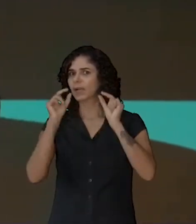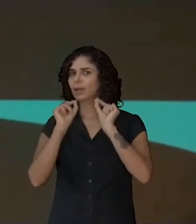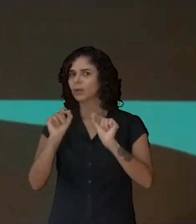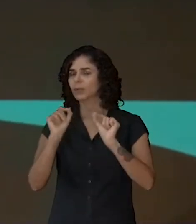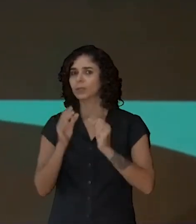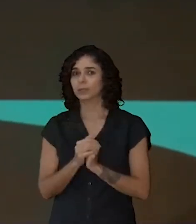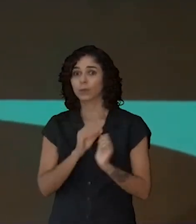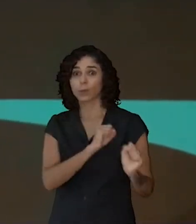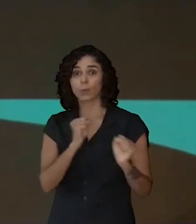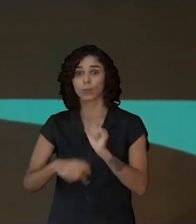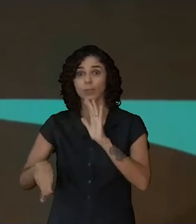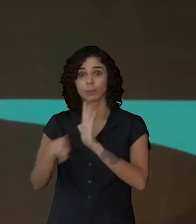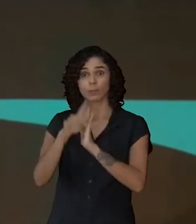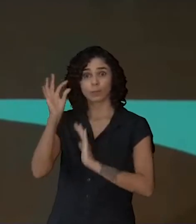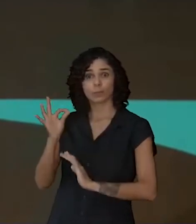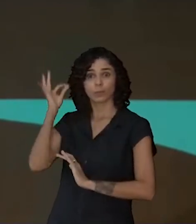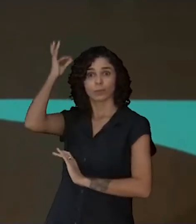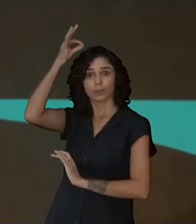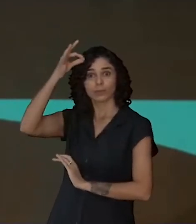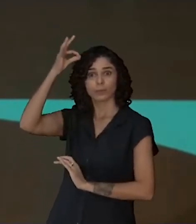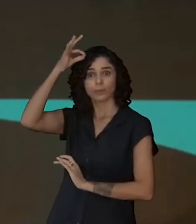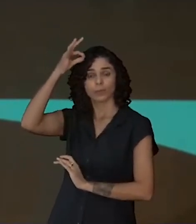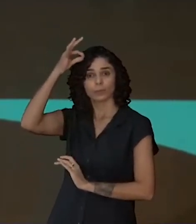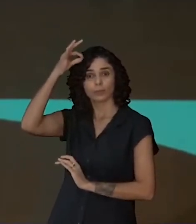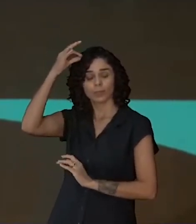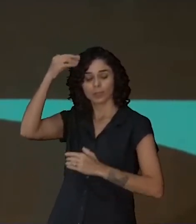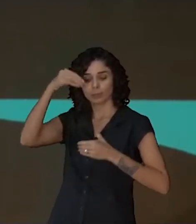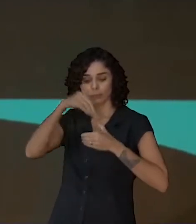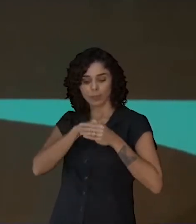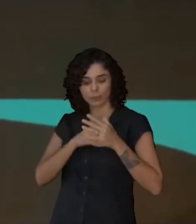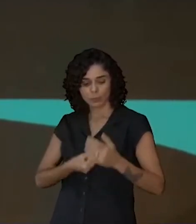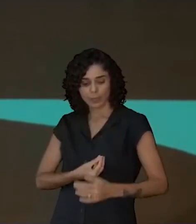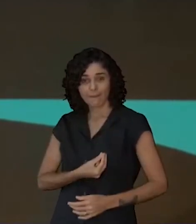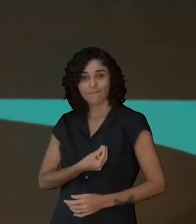do Espírito na vida do cristão